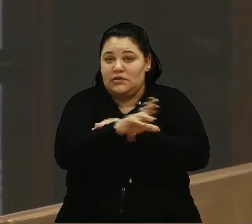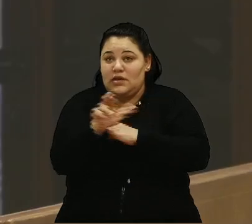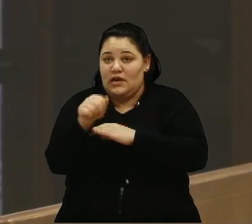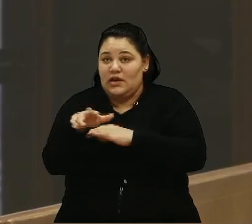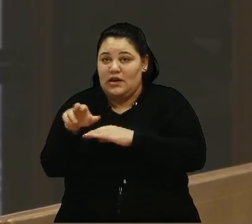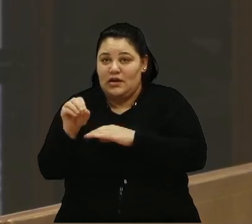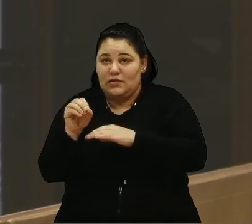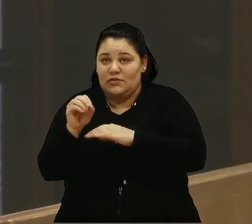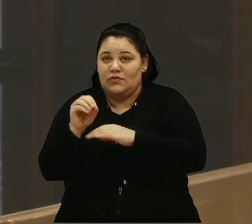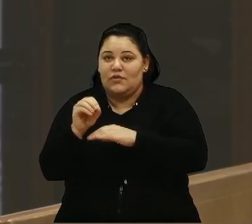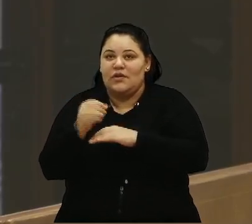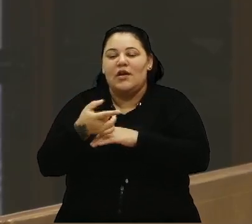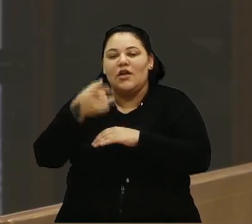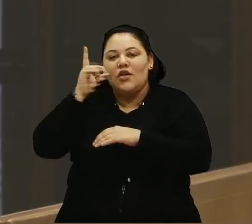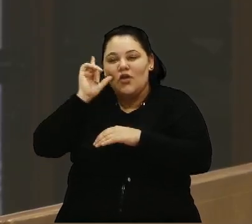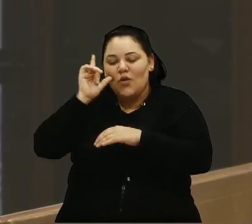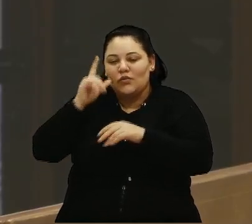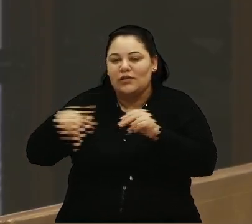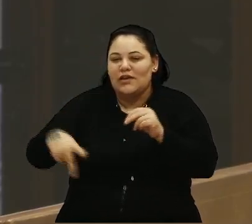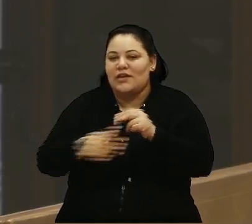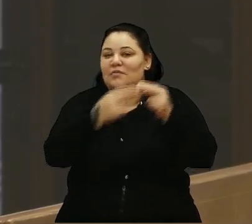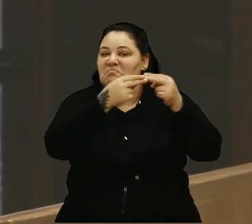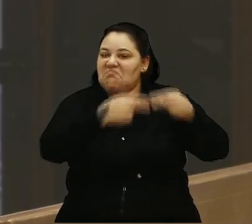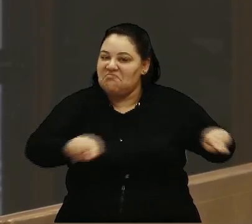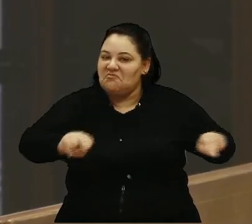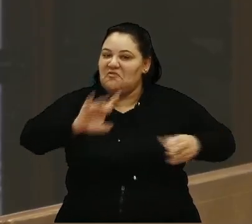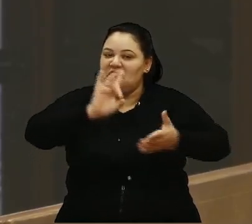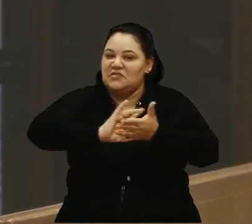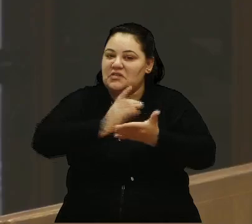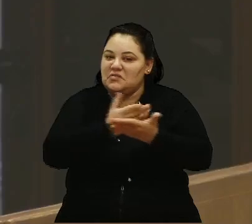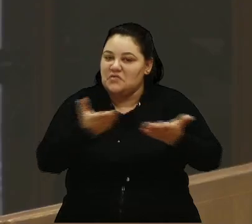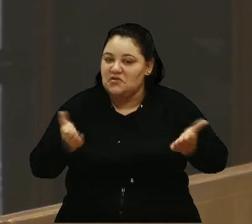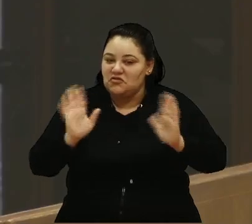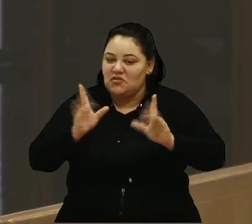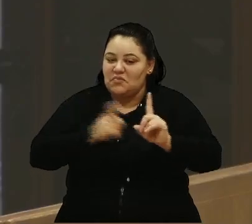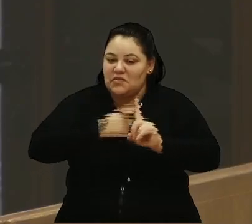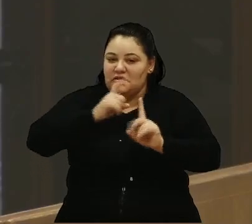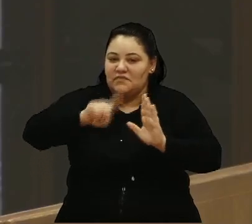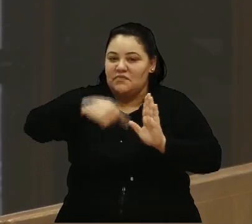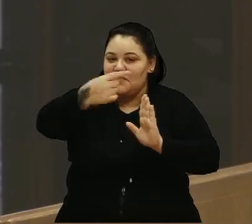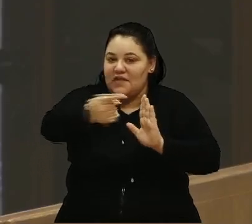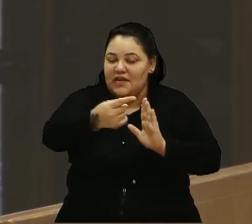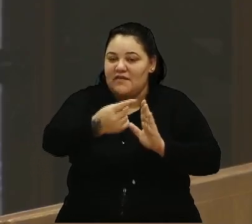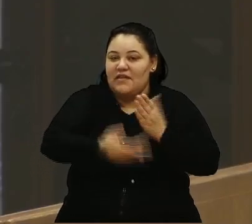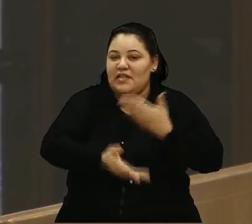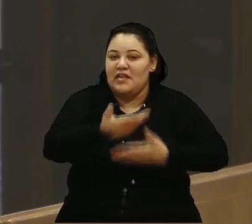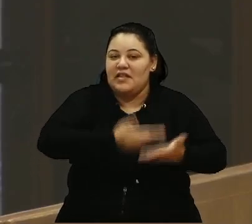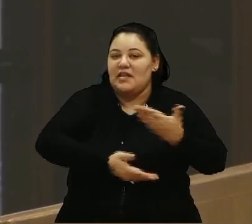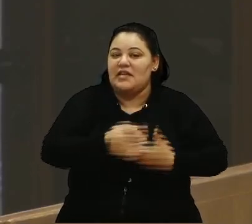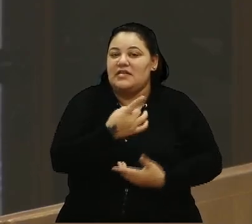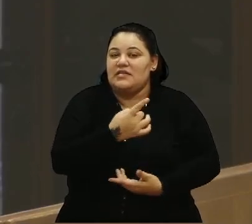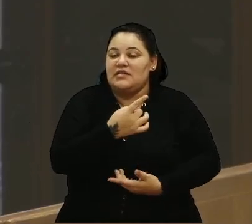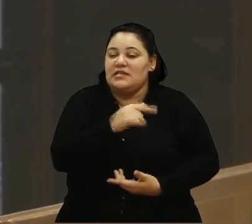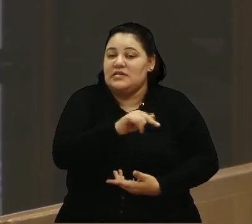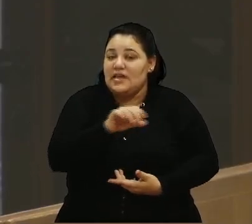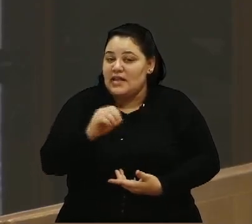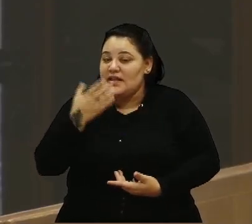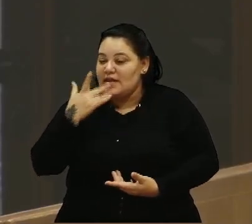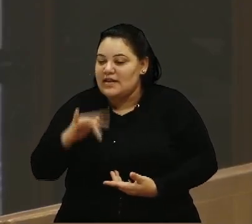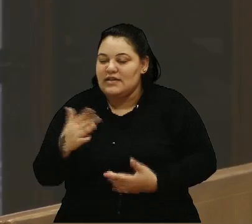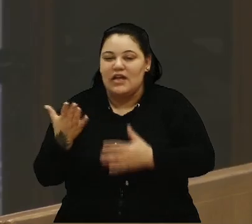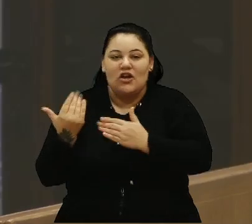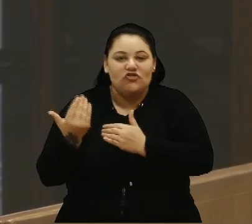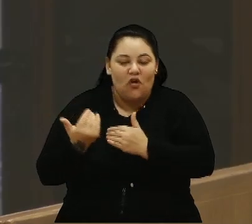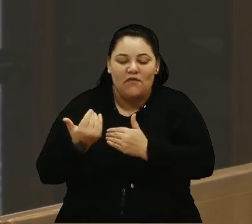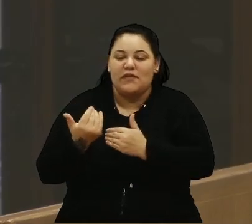a gente inaugurou esse espaço, que já a partir do mês que vem atenderá 70 crianças e adolescentes de